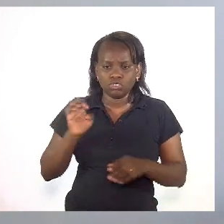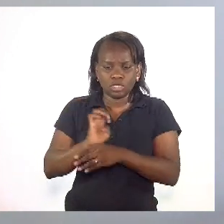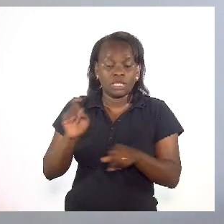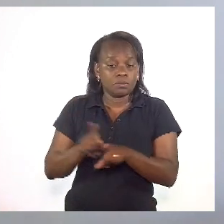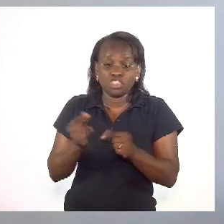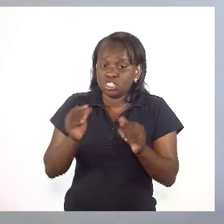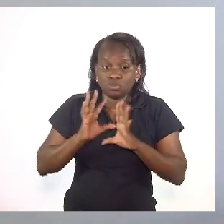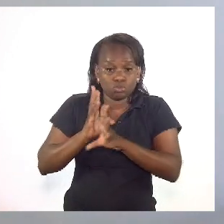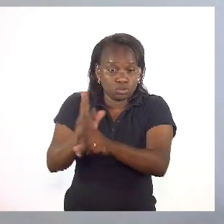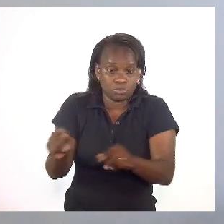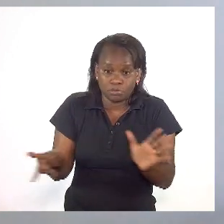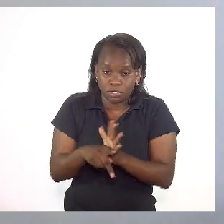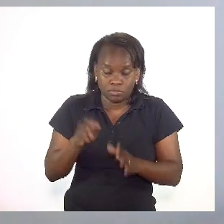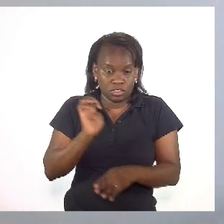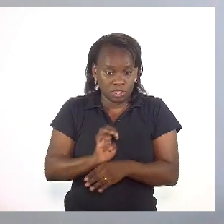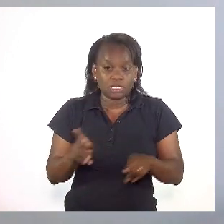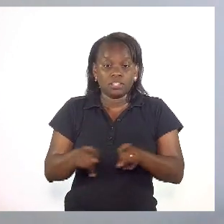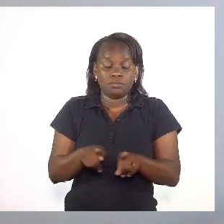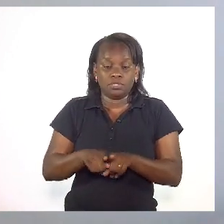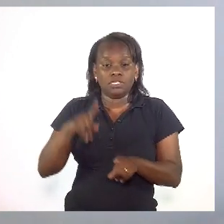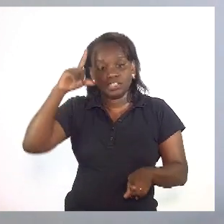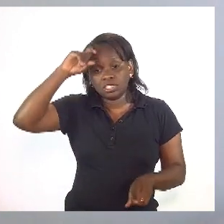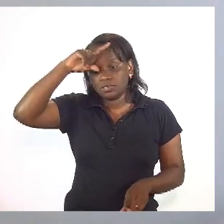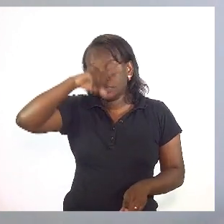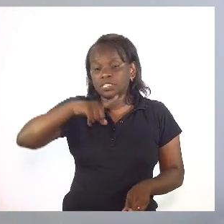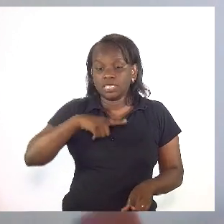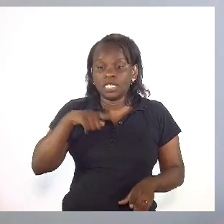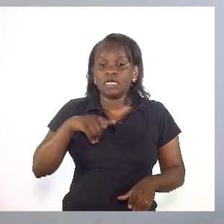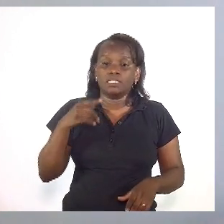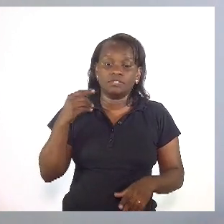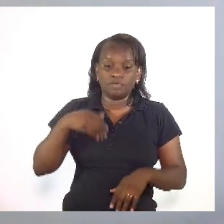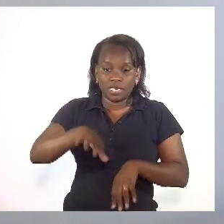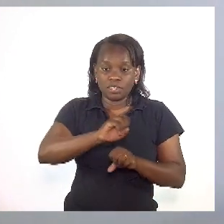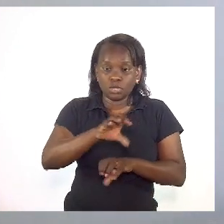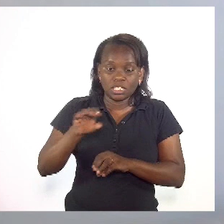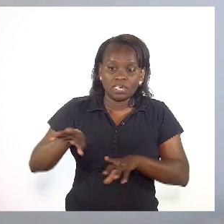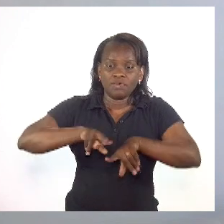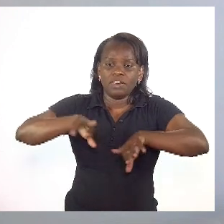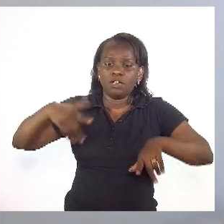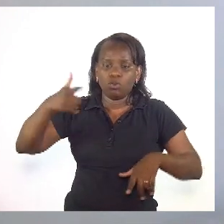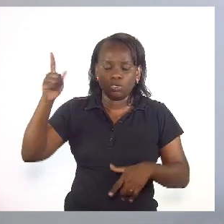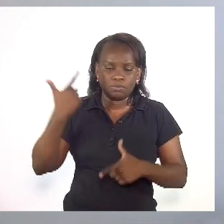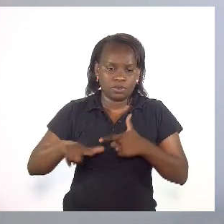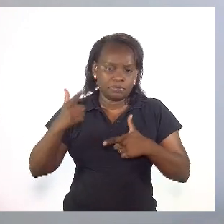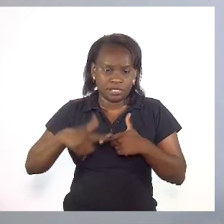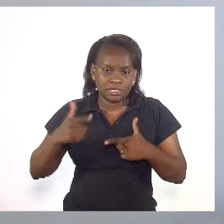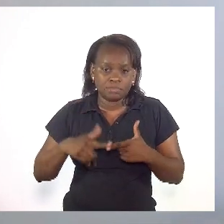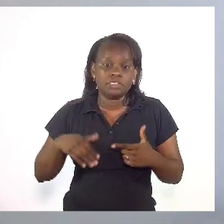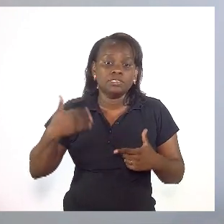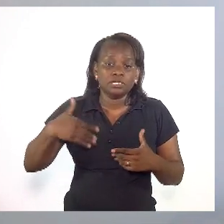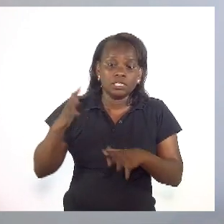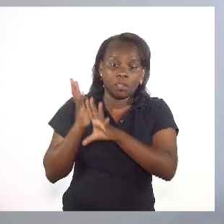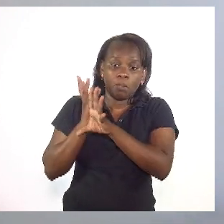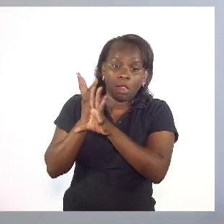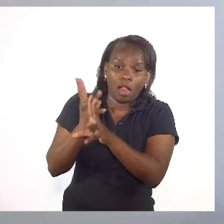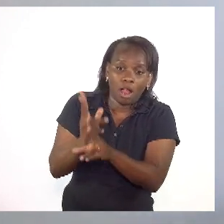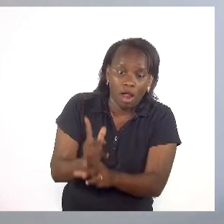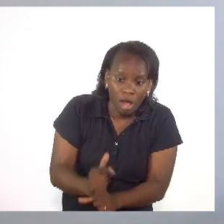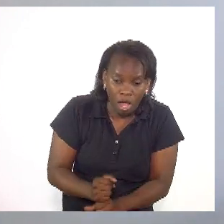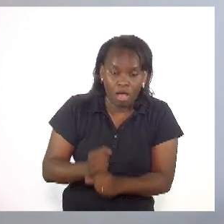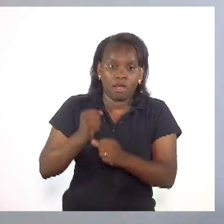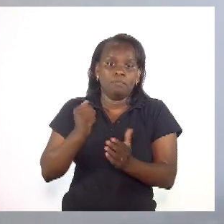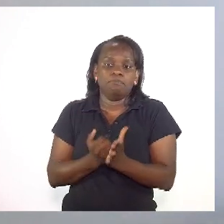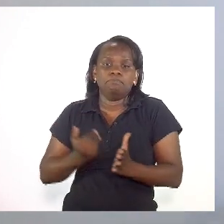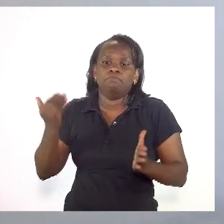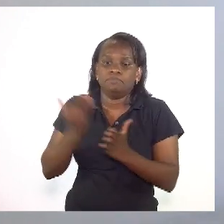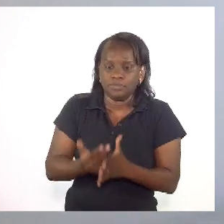Estado, e os desafios que nós temos aí para enfrentar na educação, diversas outras questões que acabam se somando a isso. Então,